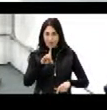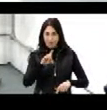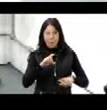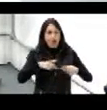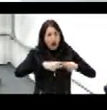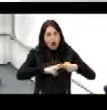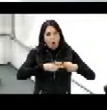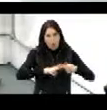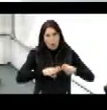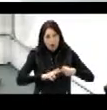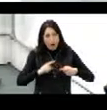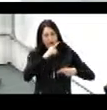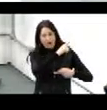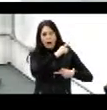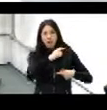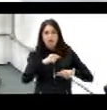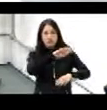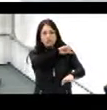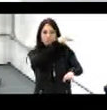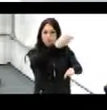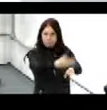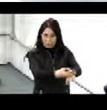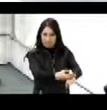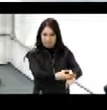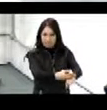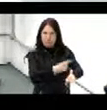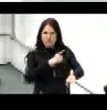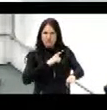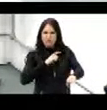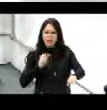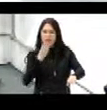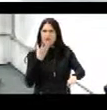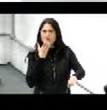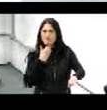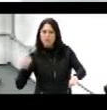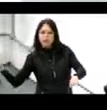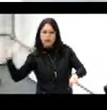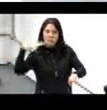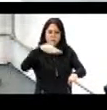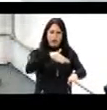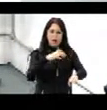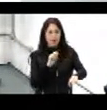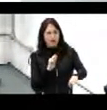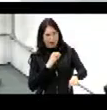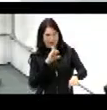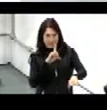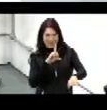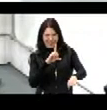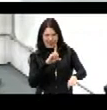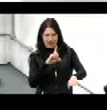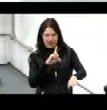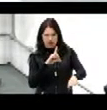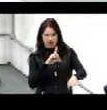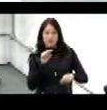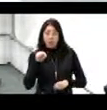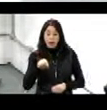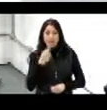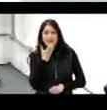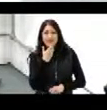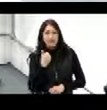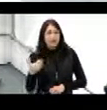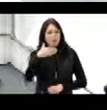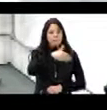da ACD, e lá eles recebem muitas crianças de toda a região para os seus atendimentos. E essas crianças, às